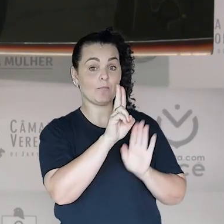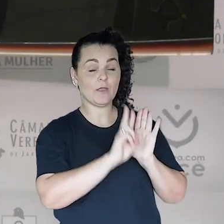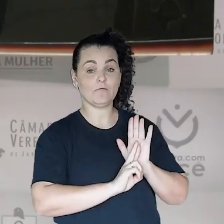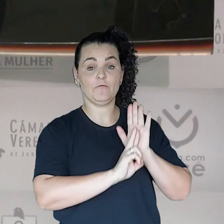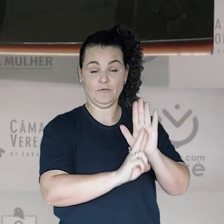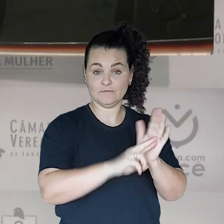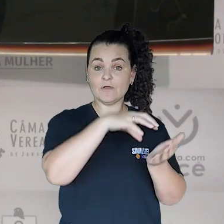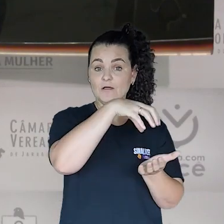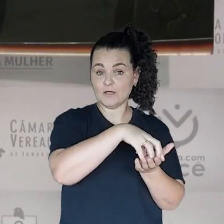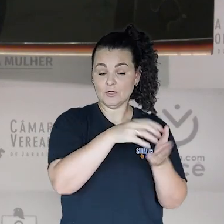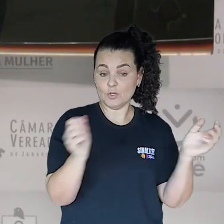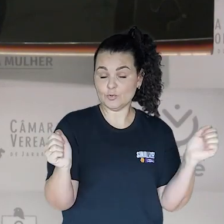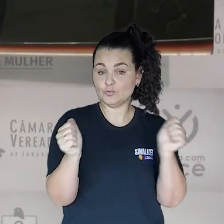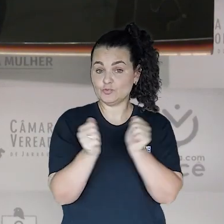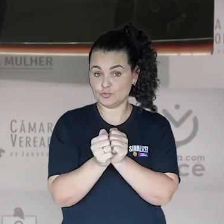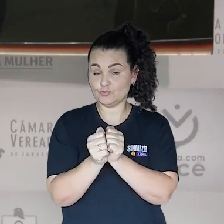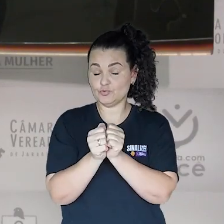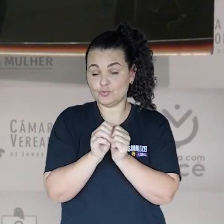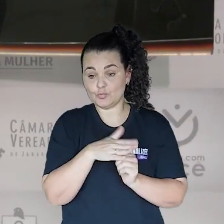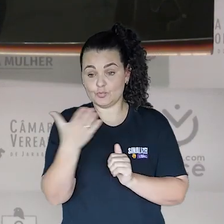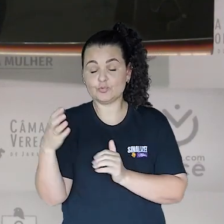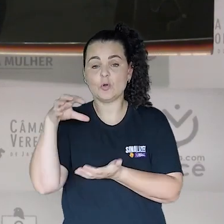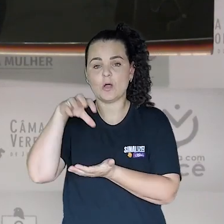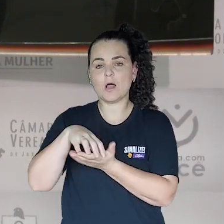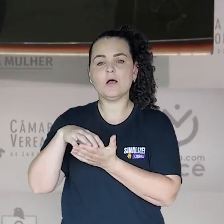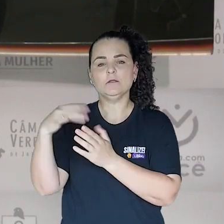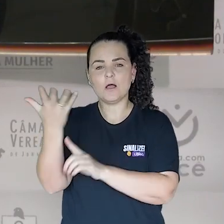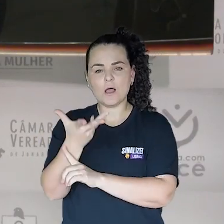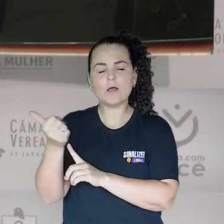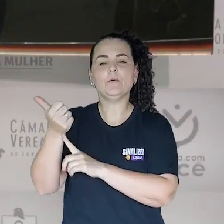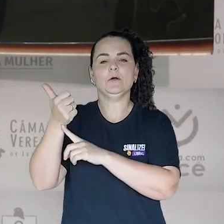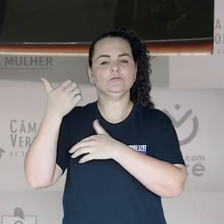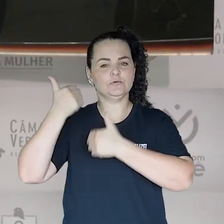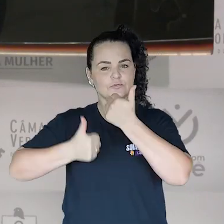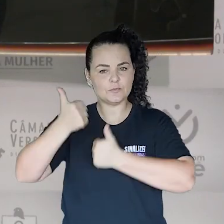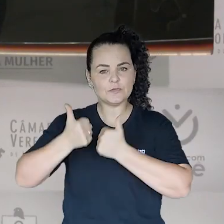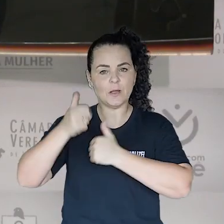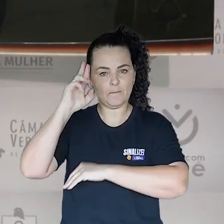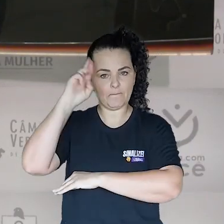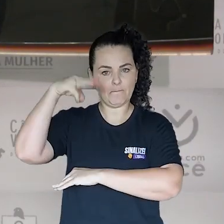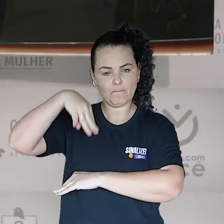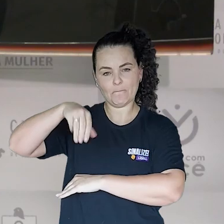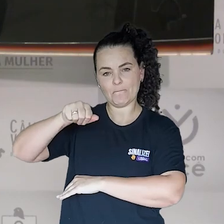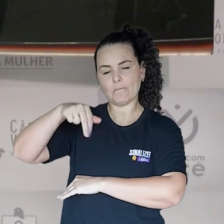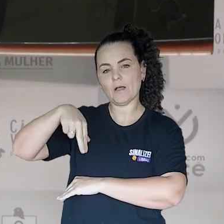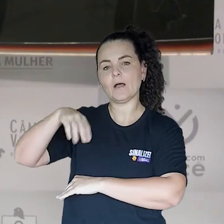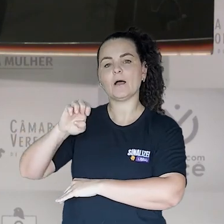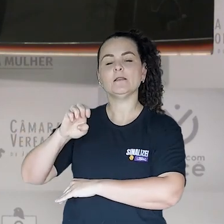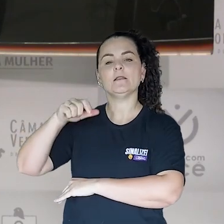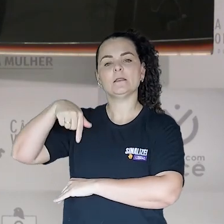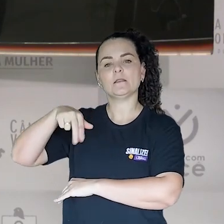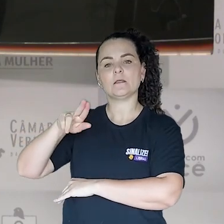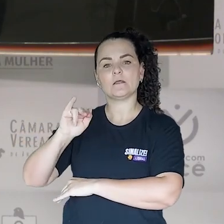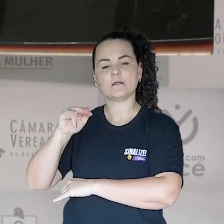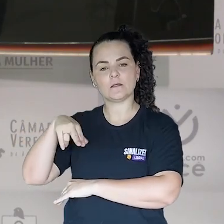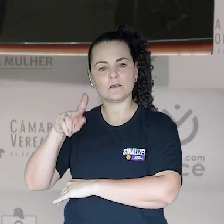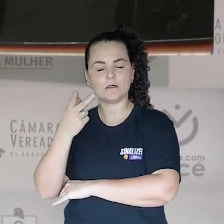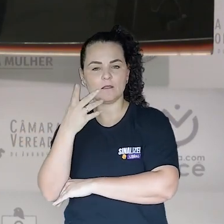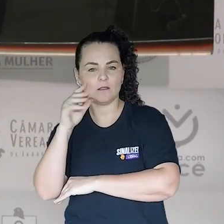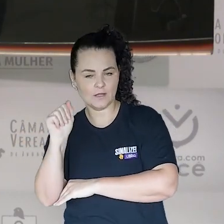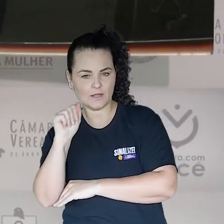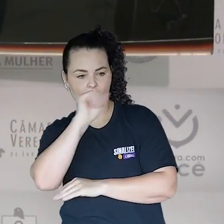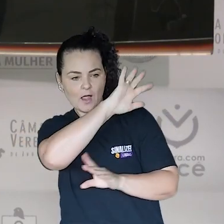localizado anexo ao centro de artes e esportes unificados mestre manequinha em homenagem a Maria